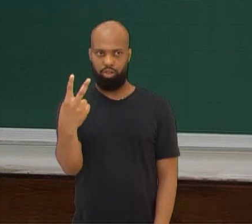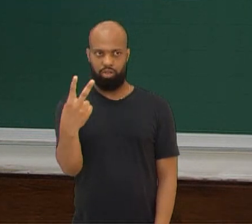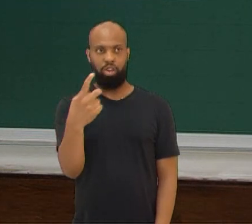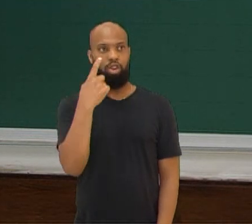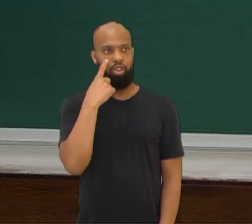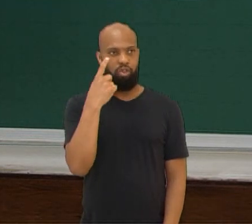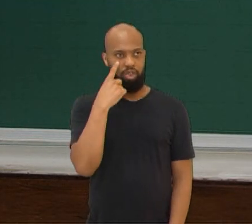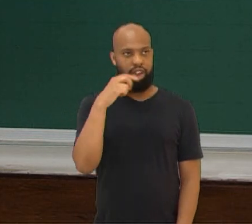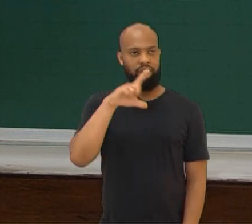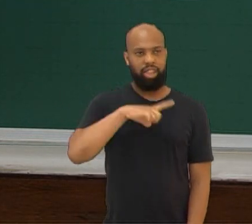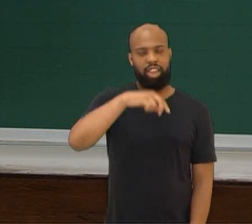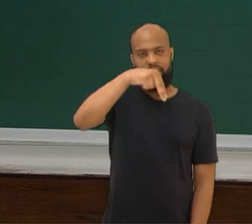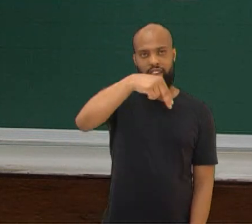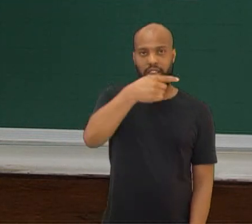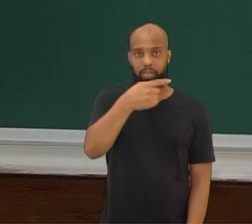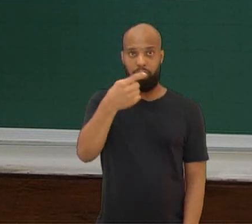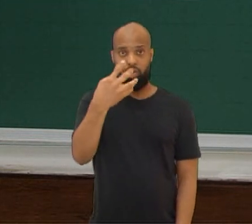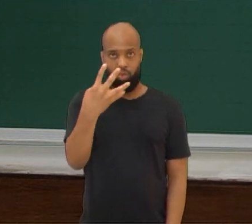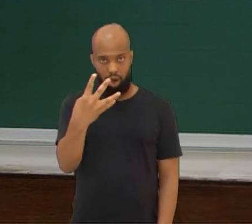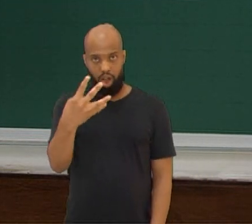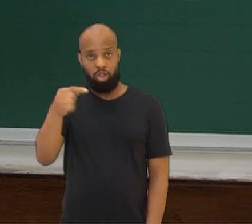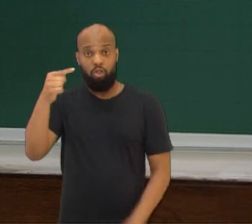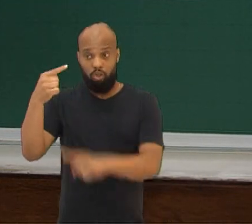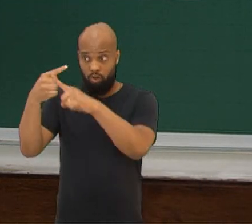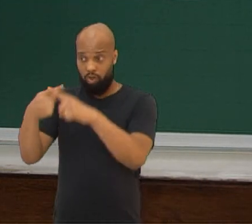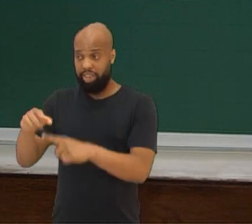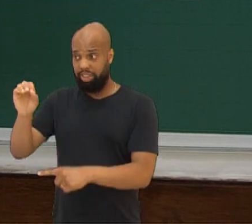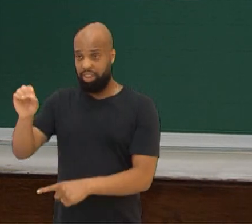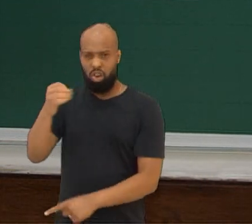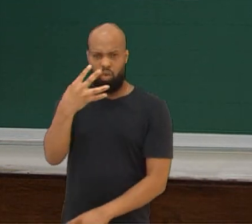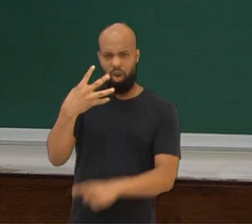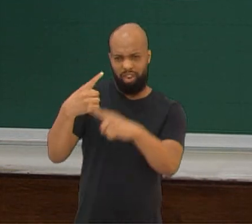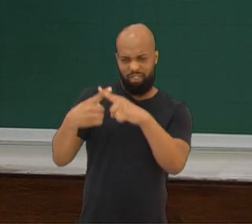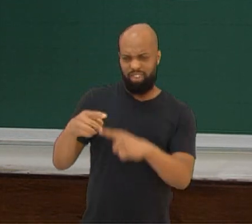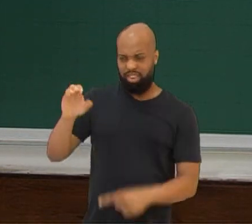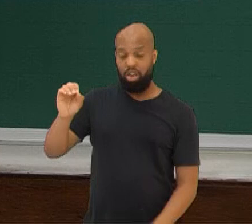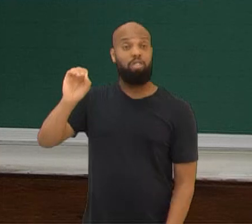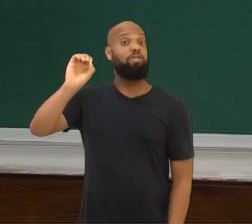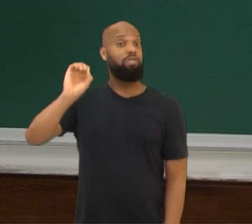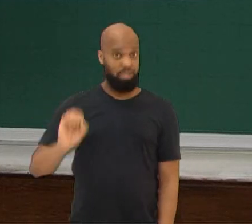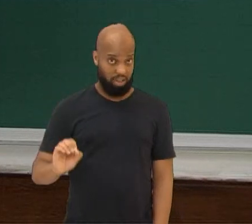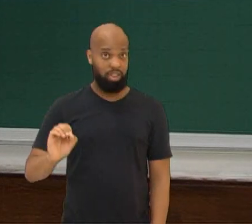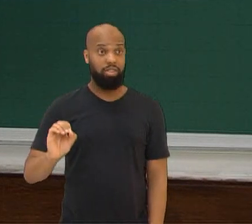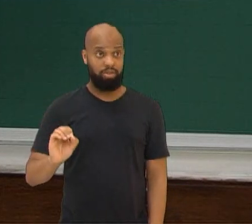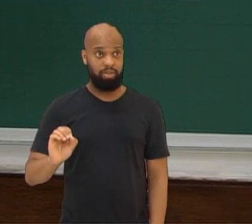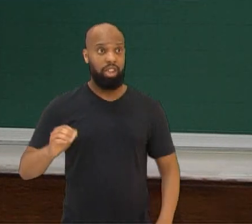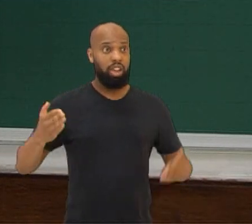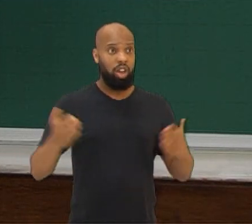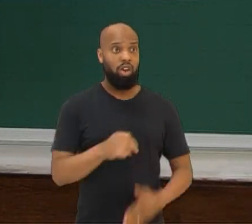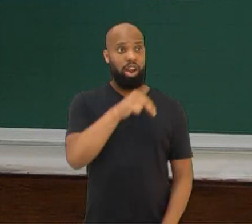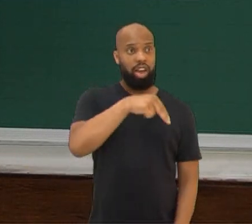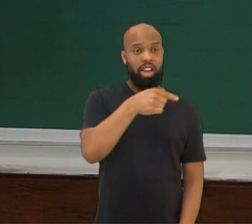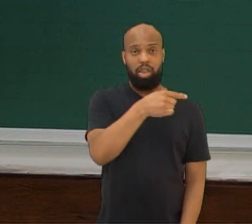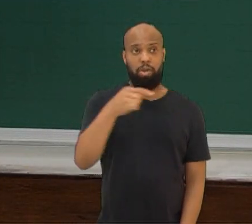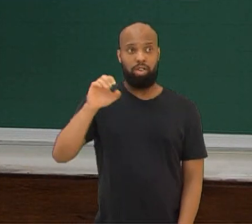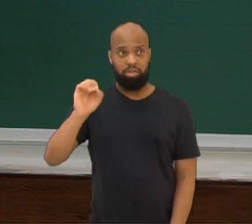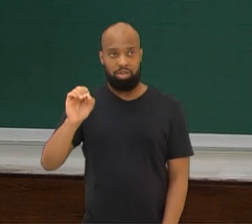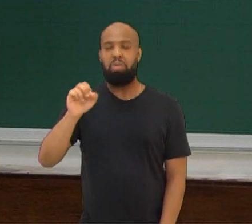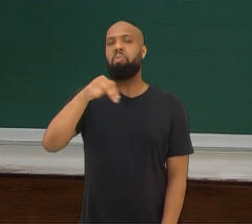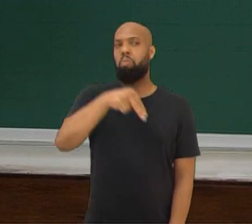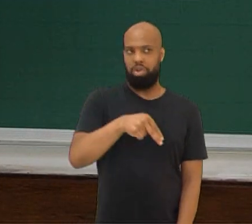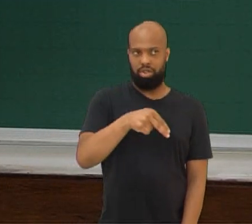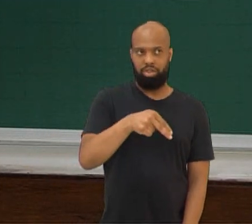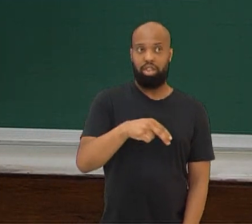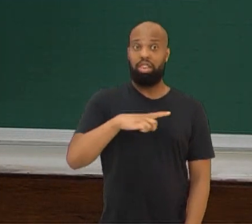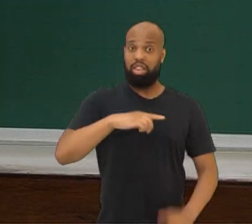0, 0, n menos 0, continua o próprio n. 0 mais 3 é 3, eu fico com 2 igual a n